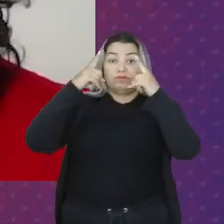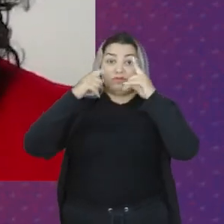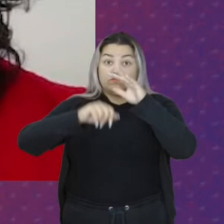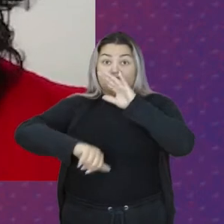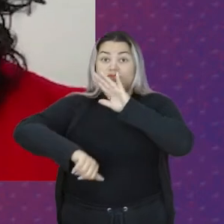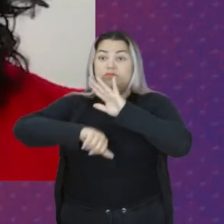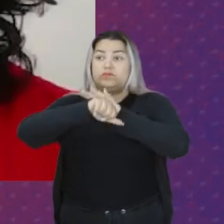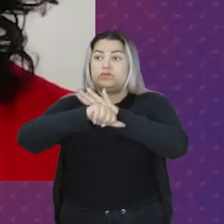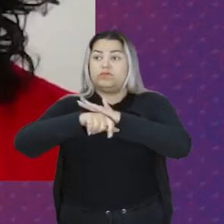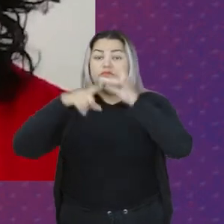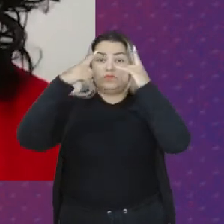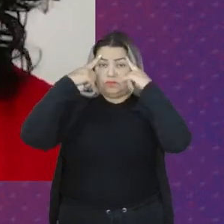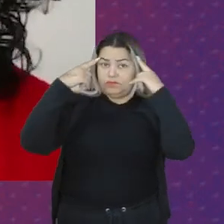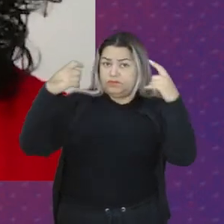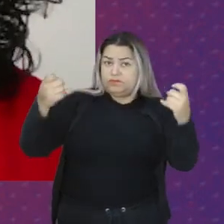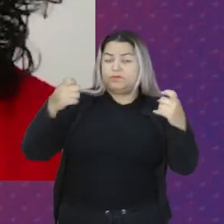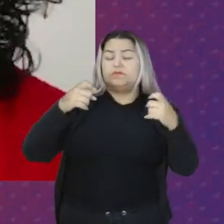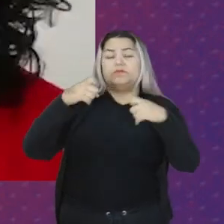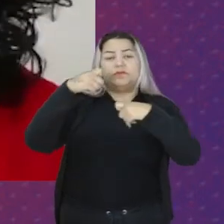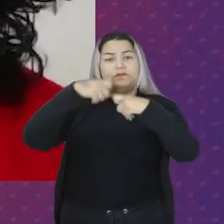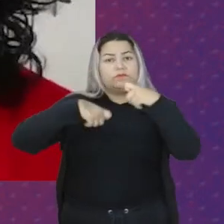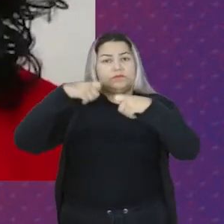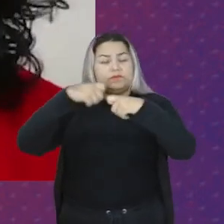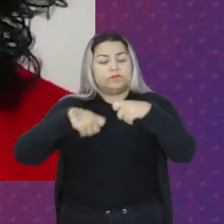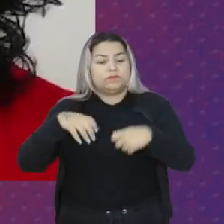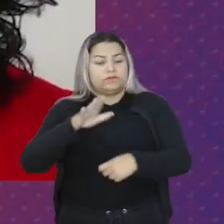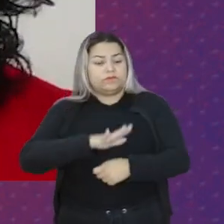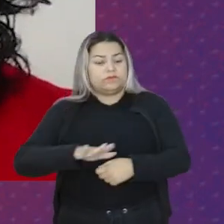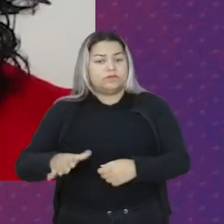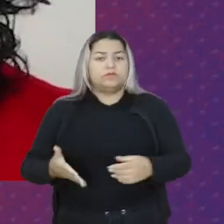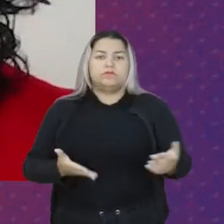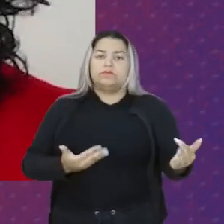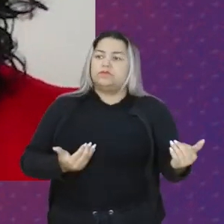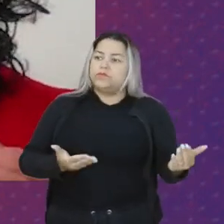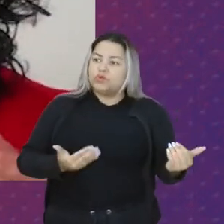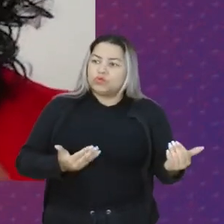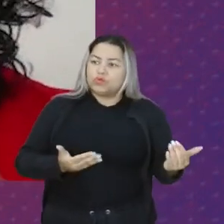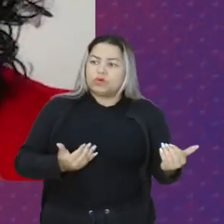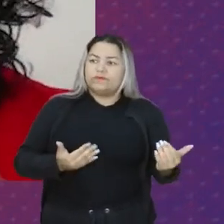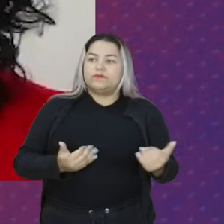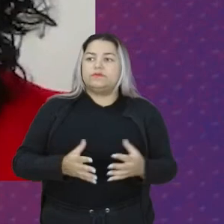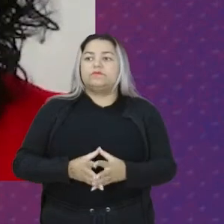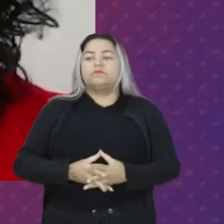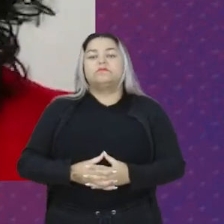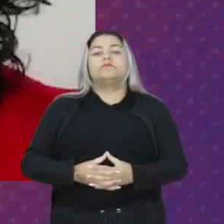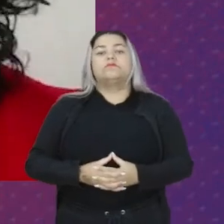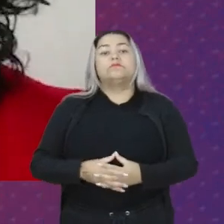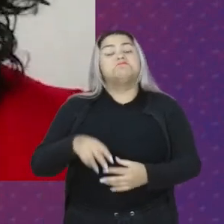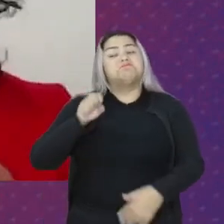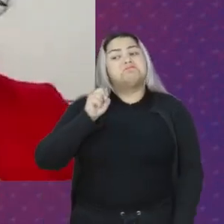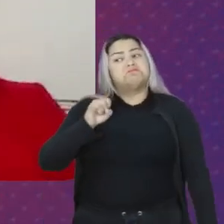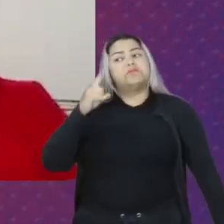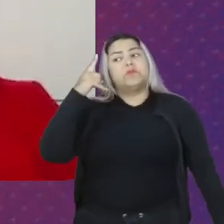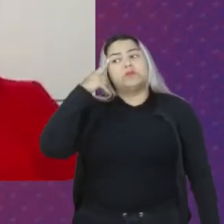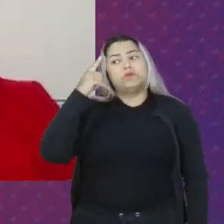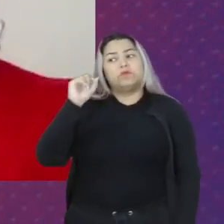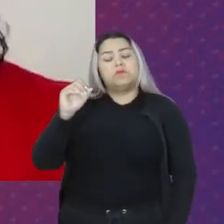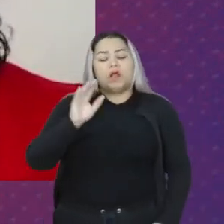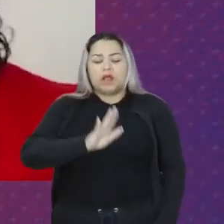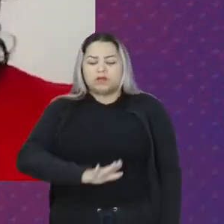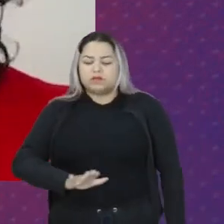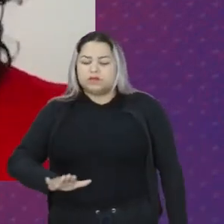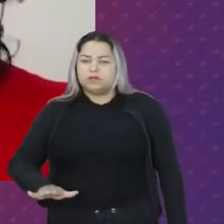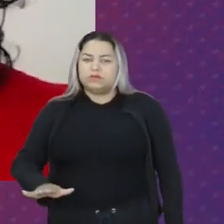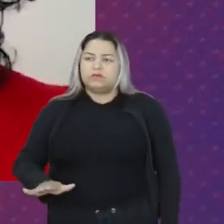de violência sexual contra criança ou adolescente. Por quê? Se a gente imaginar uma